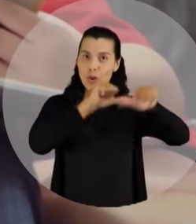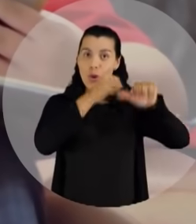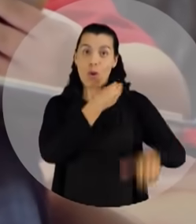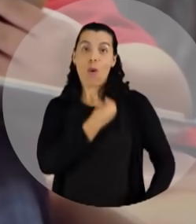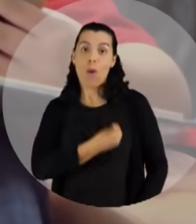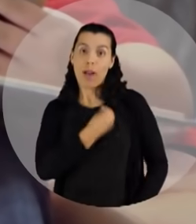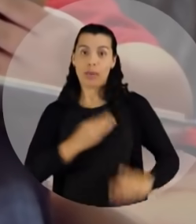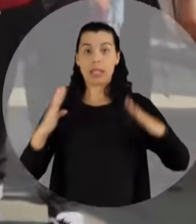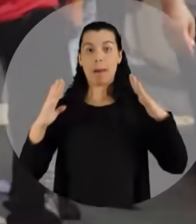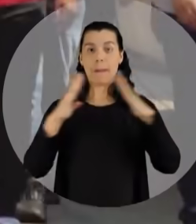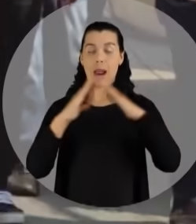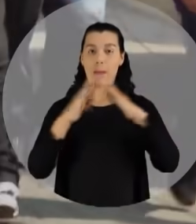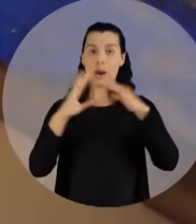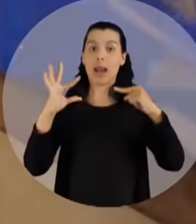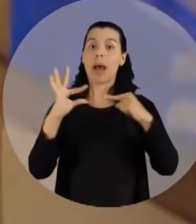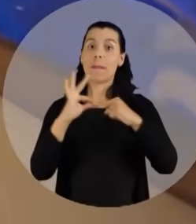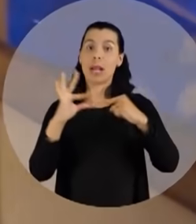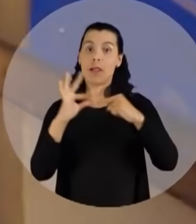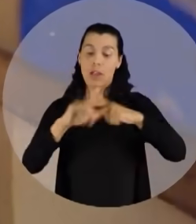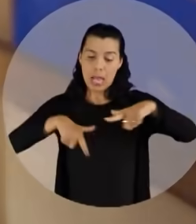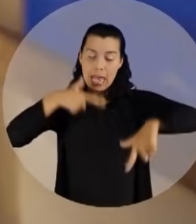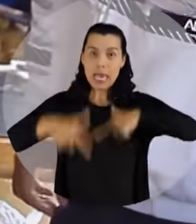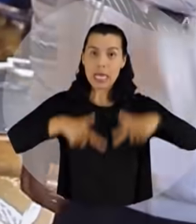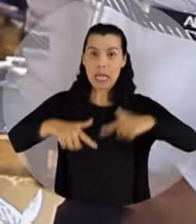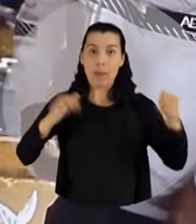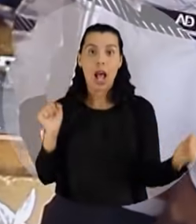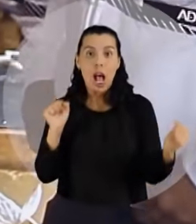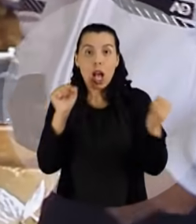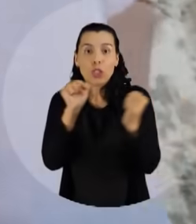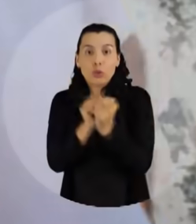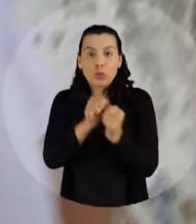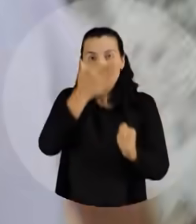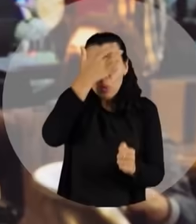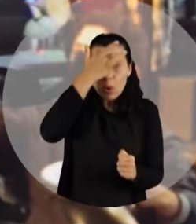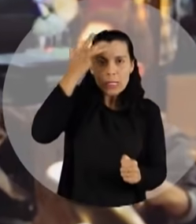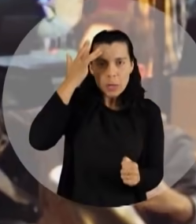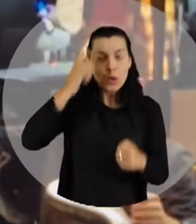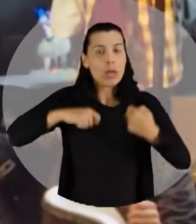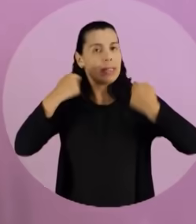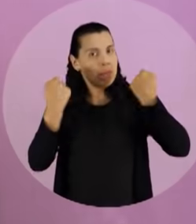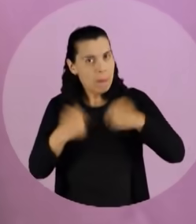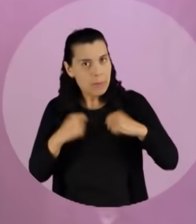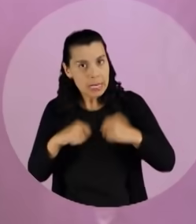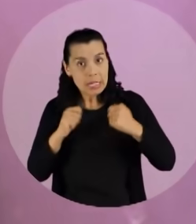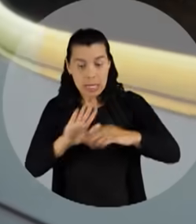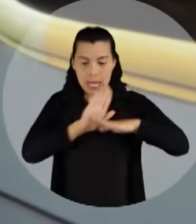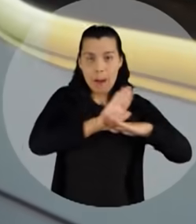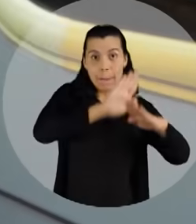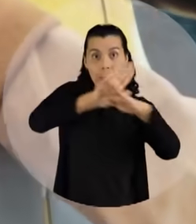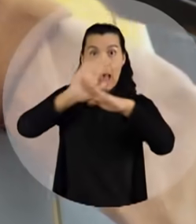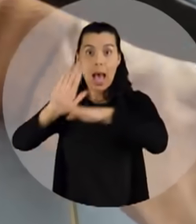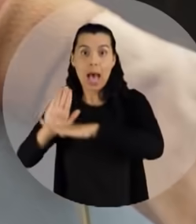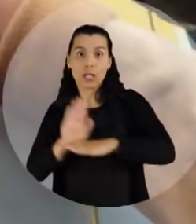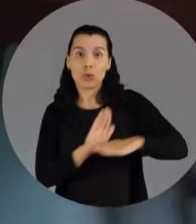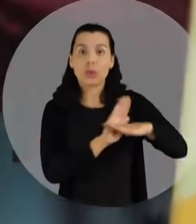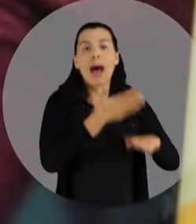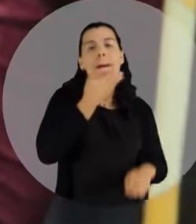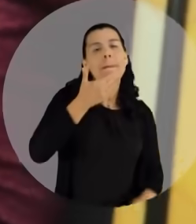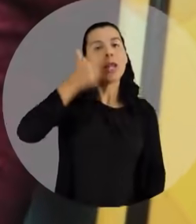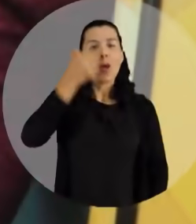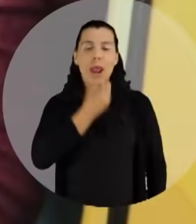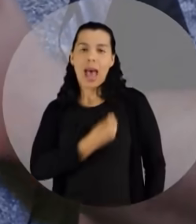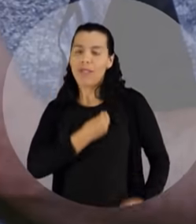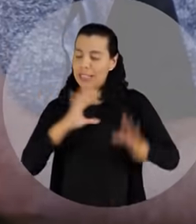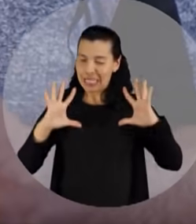que tinha para morar na periferia e trabalhar junto com a população mais esquecida, com o objetivo de ajudar a melhorar a vida